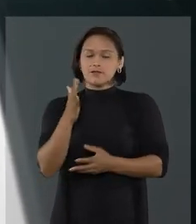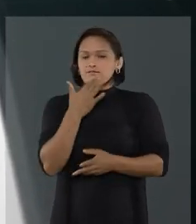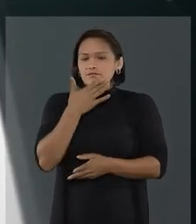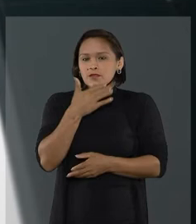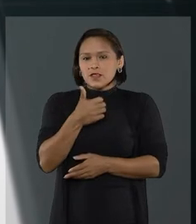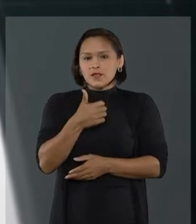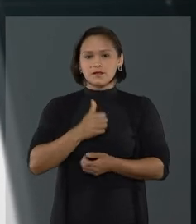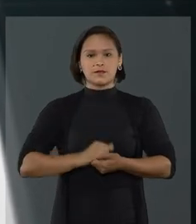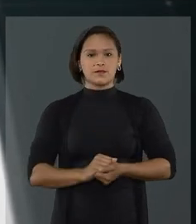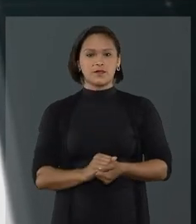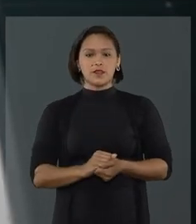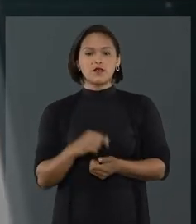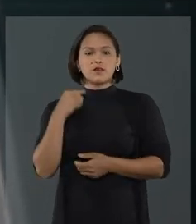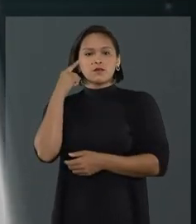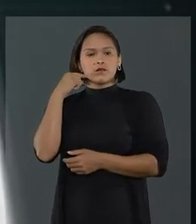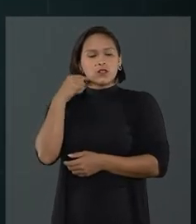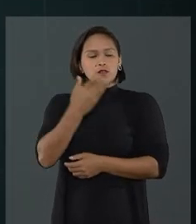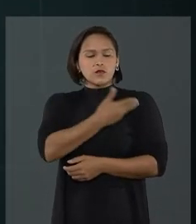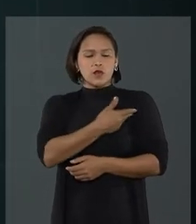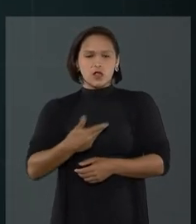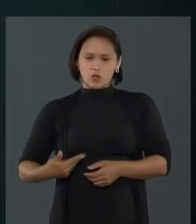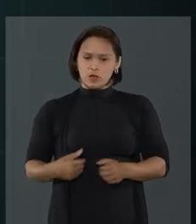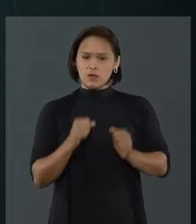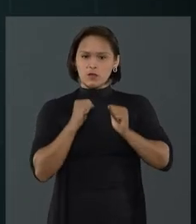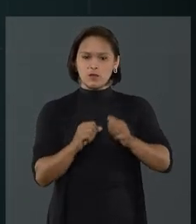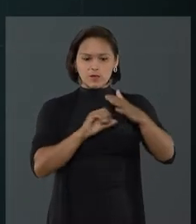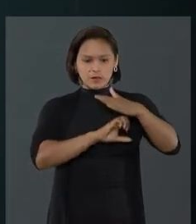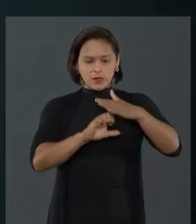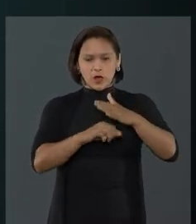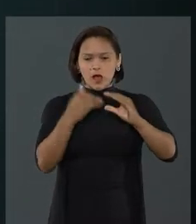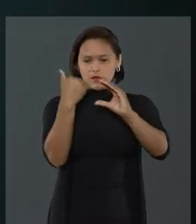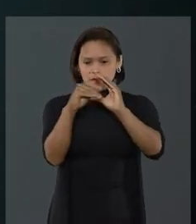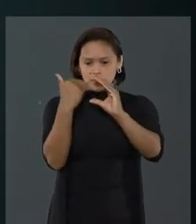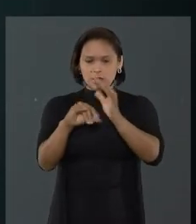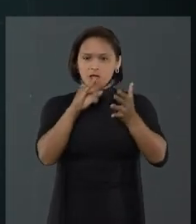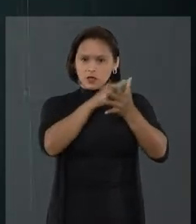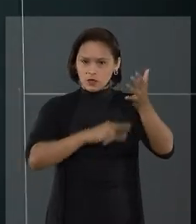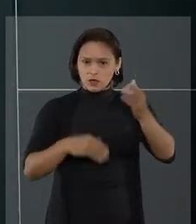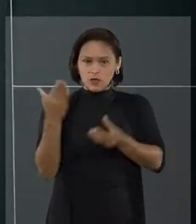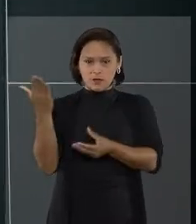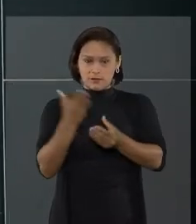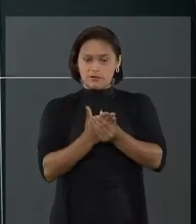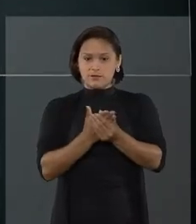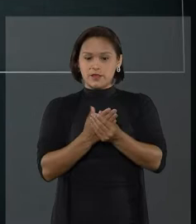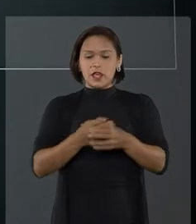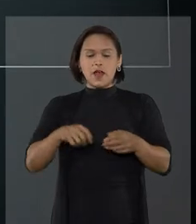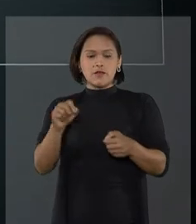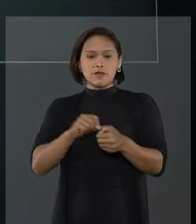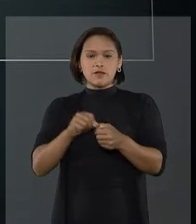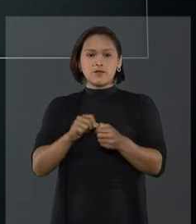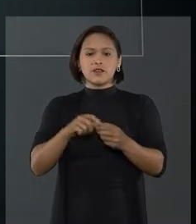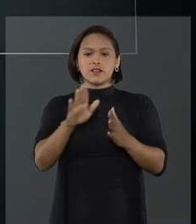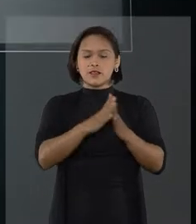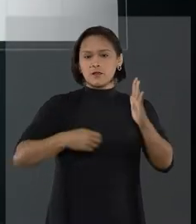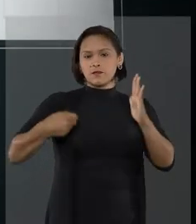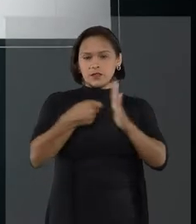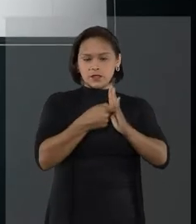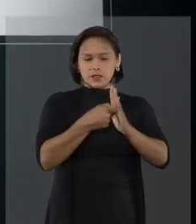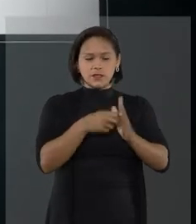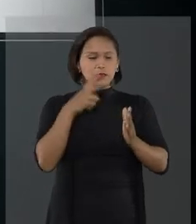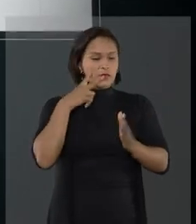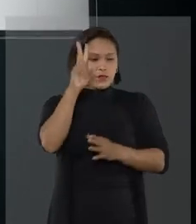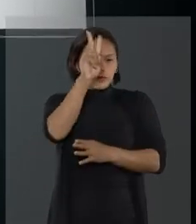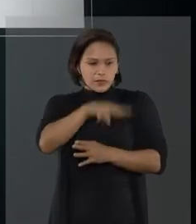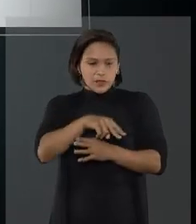facilidades são ainda maiores. O advogado ou ente público pode enviar documento e processo, realizar o peticionamento,